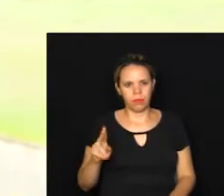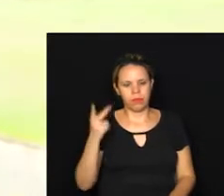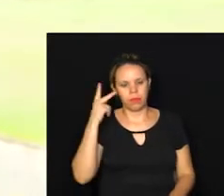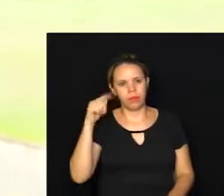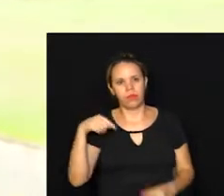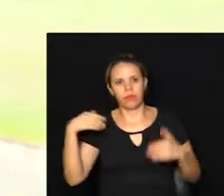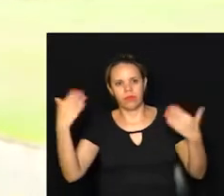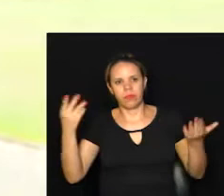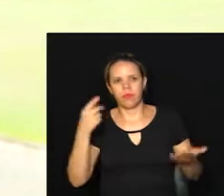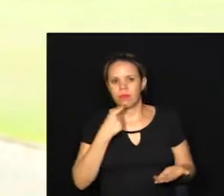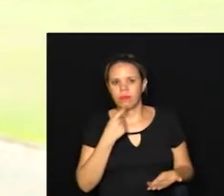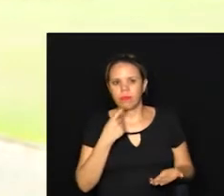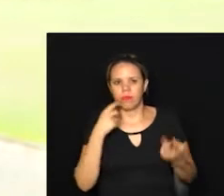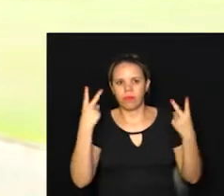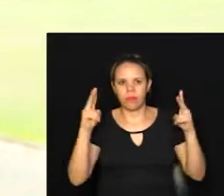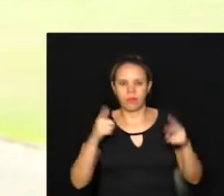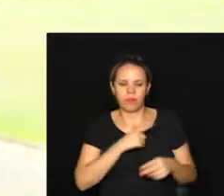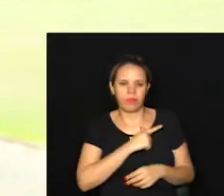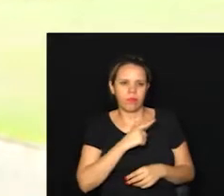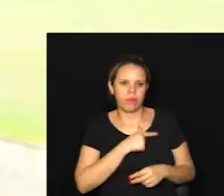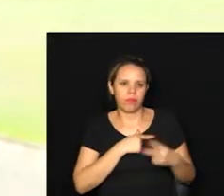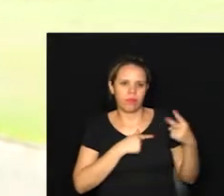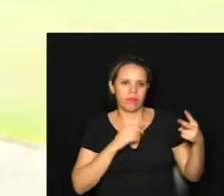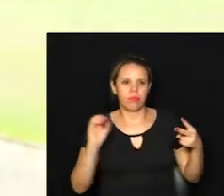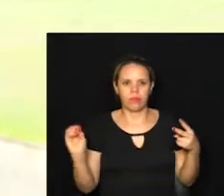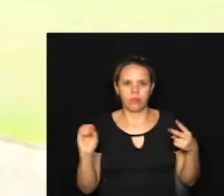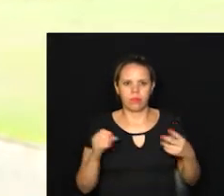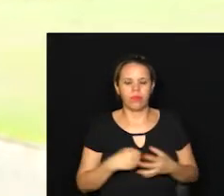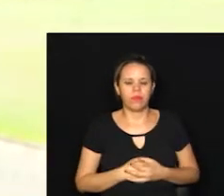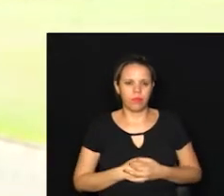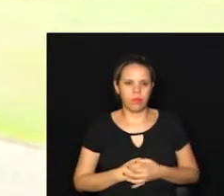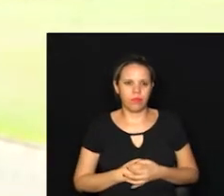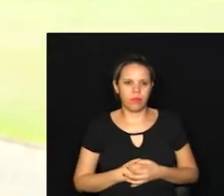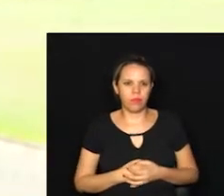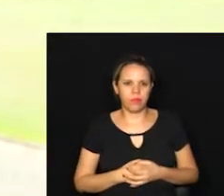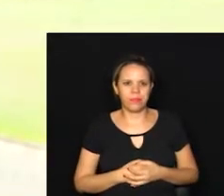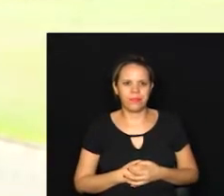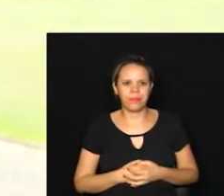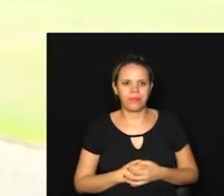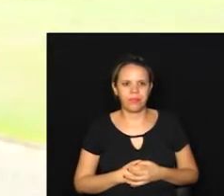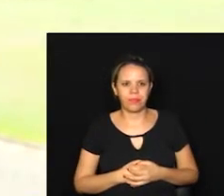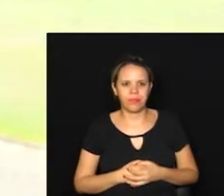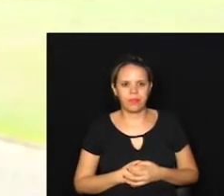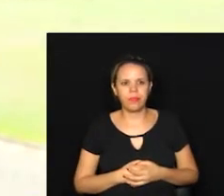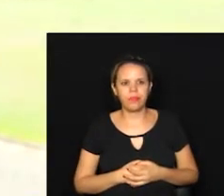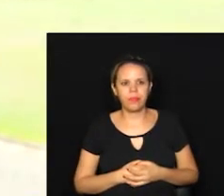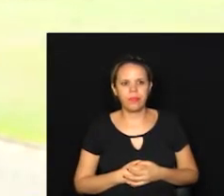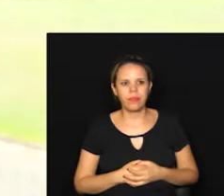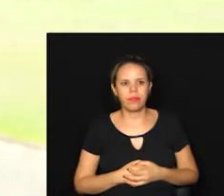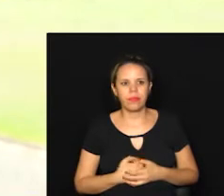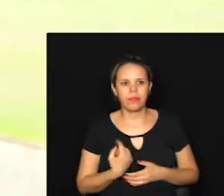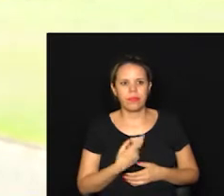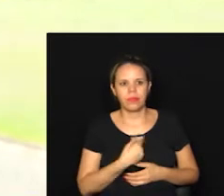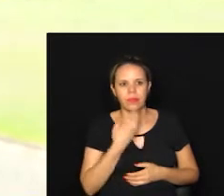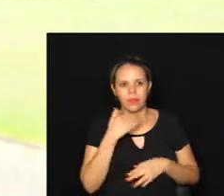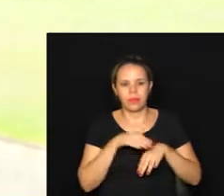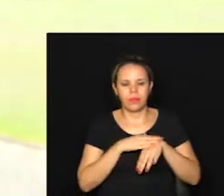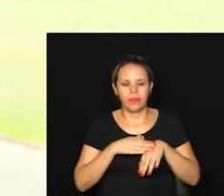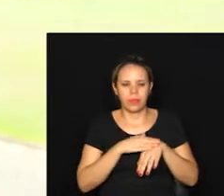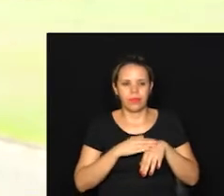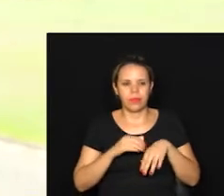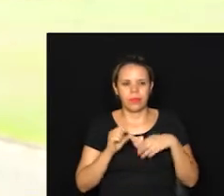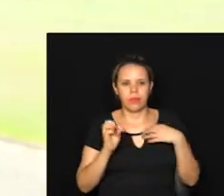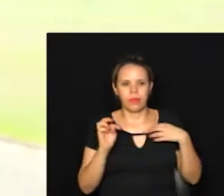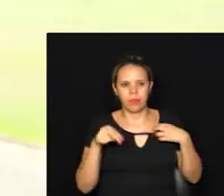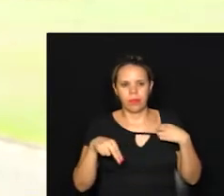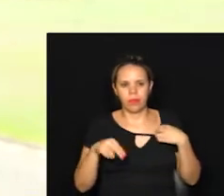de Campinas, com vitória do Guarani por 2-0. Ô Mariolani, a gente estava inclusive conversando com o Stefan,